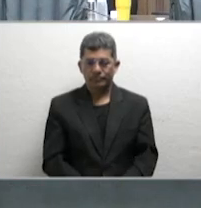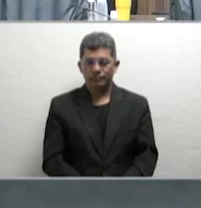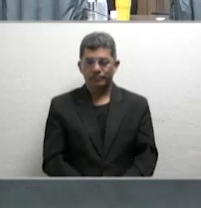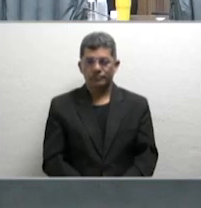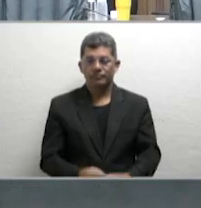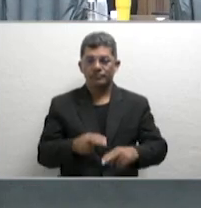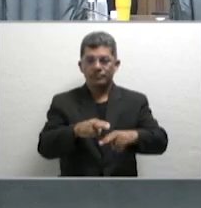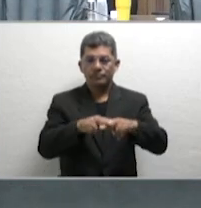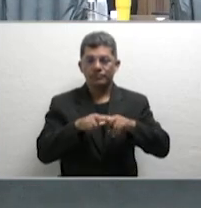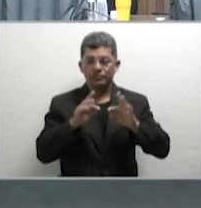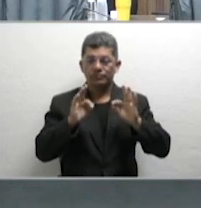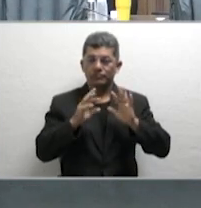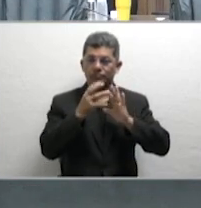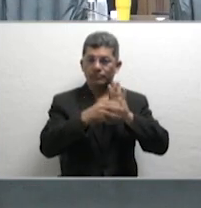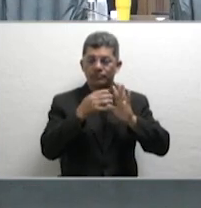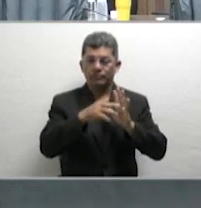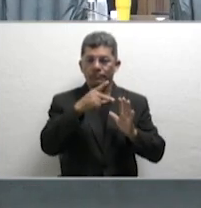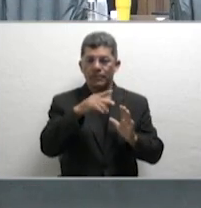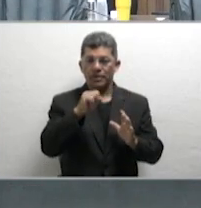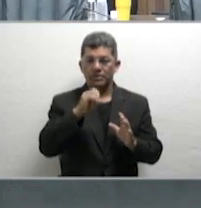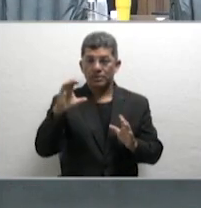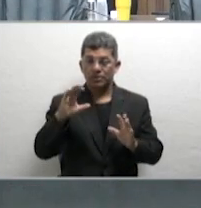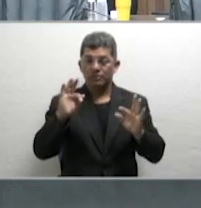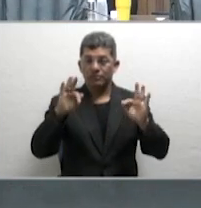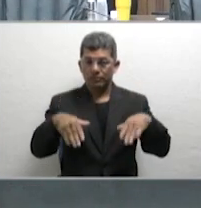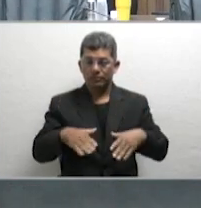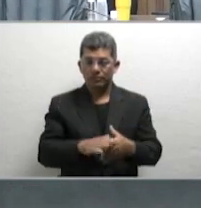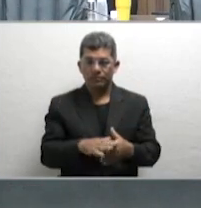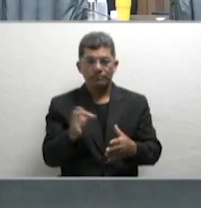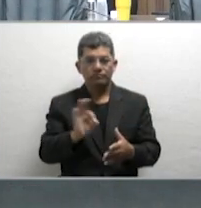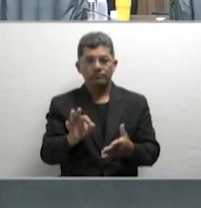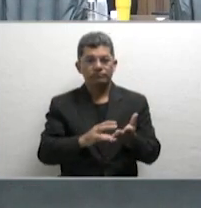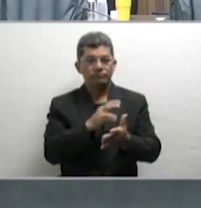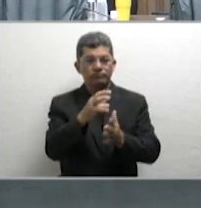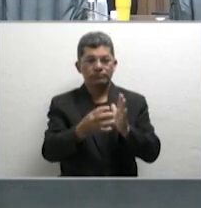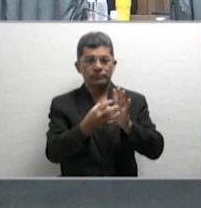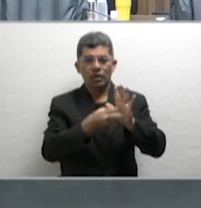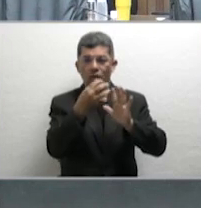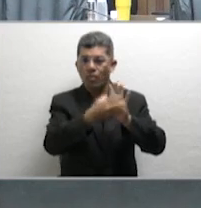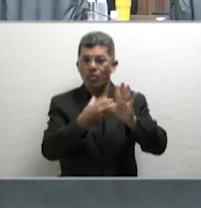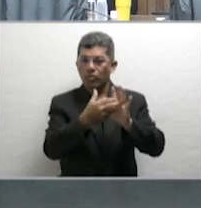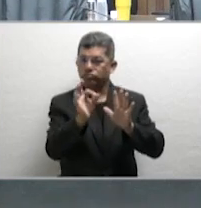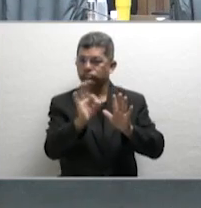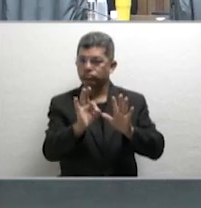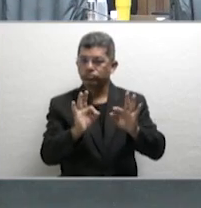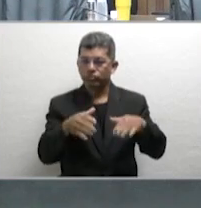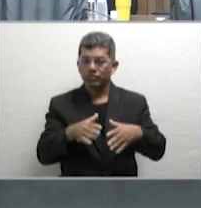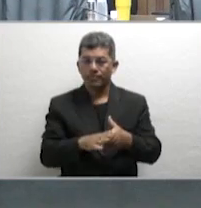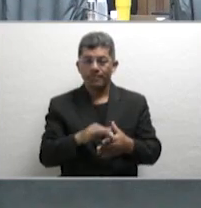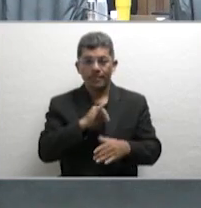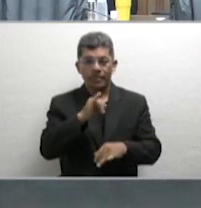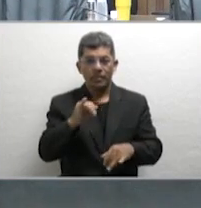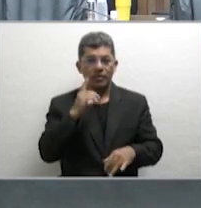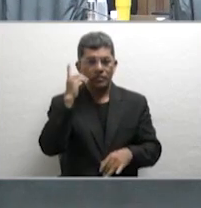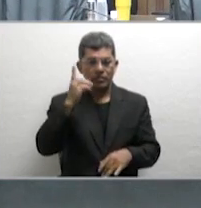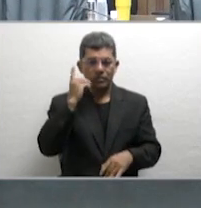Estamos encerrando o bloco do PSC. Não temos mais nenhum bloco escrito. Pergunto se a deputada